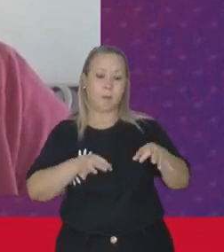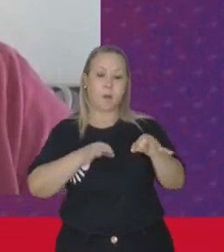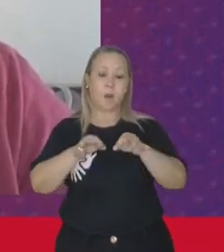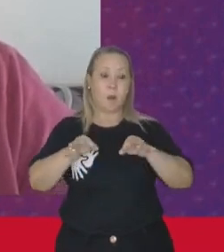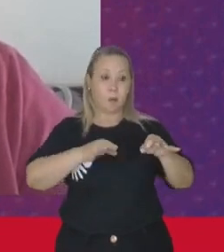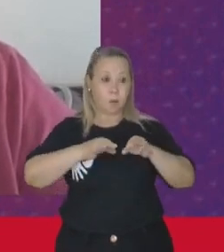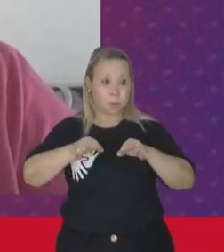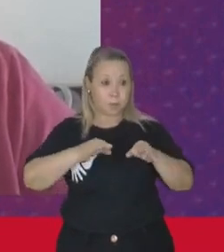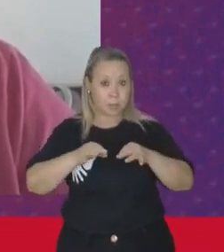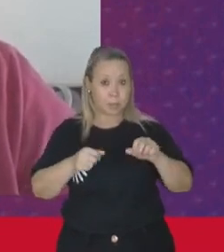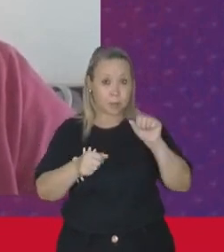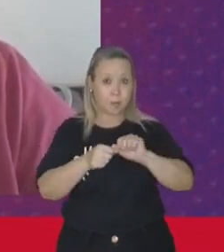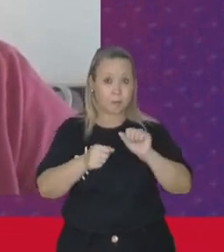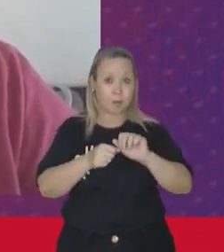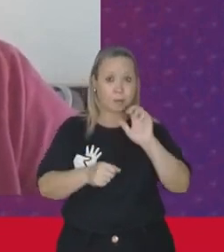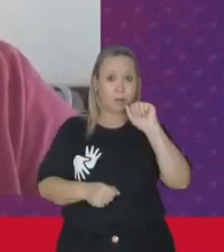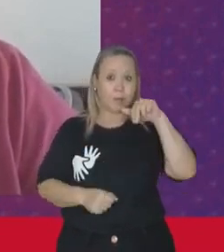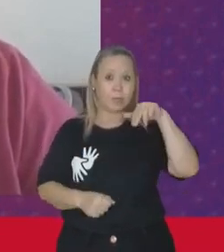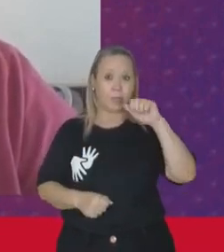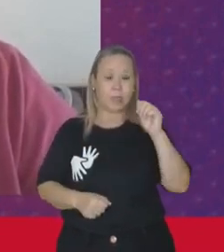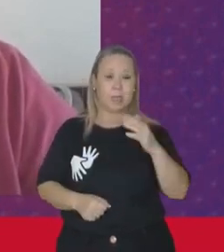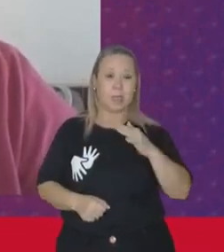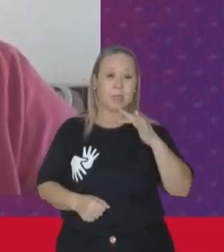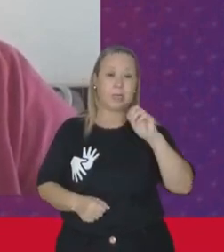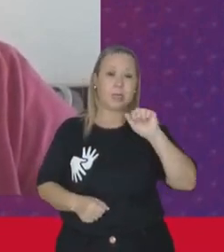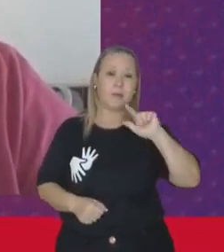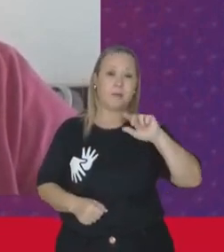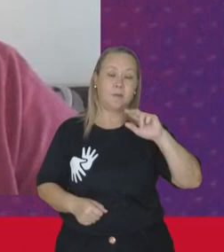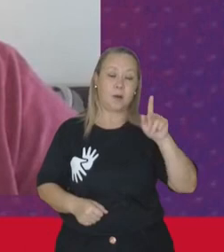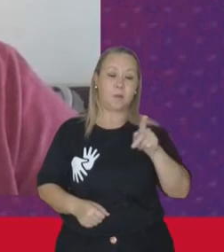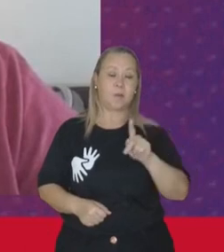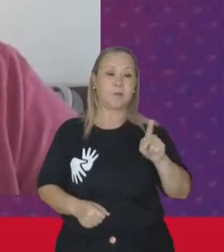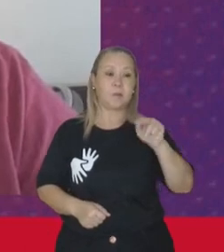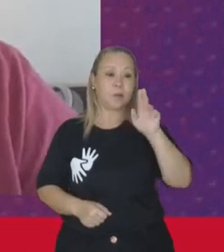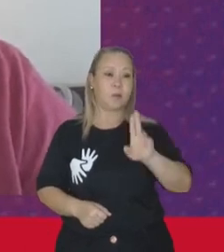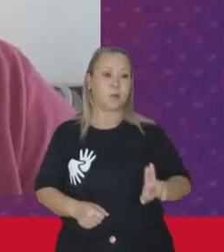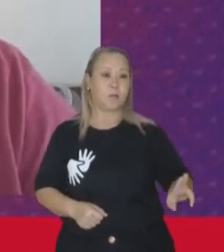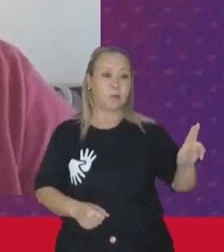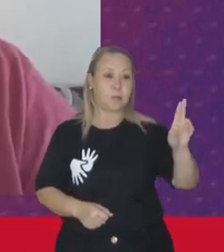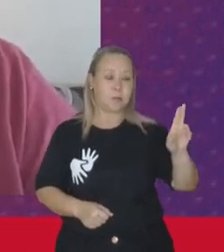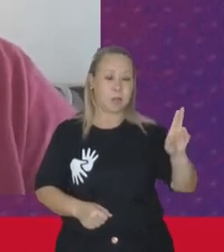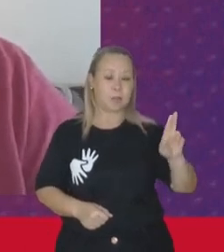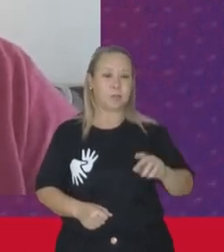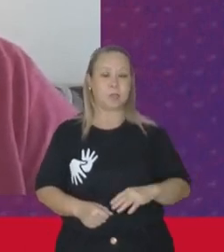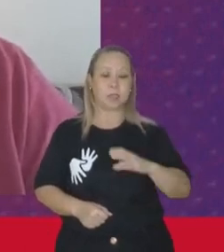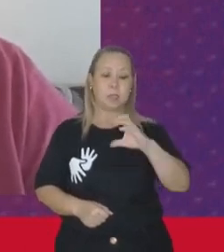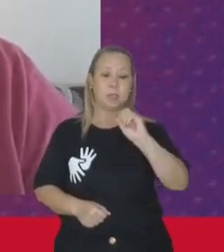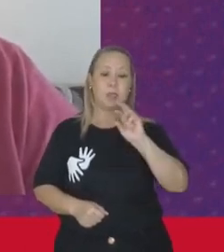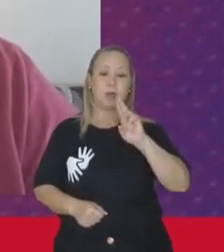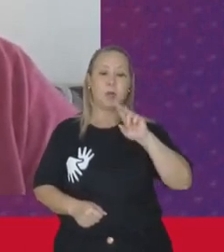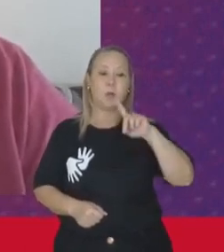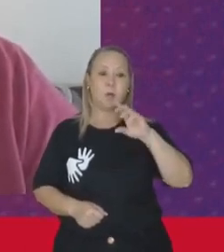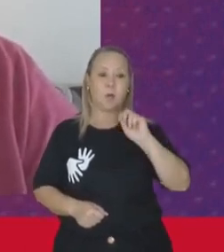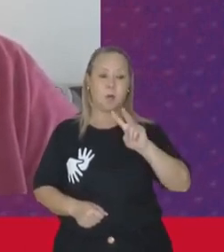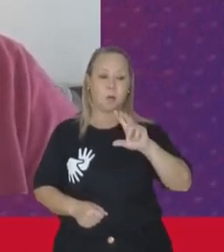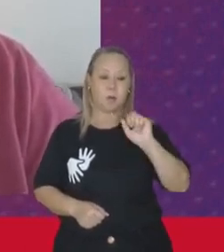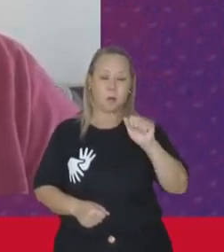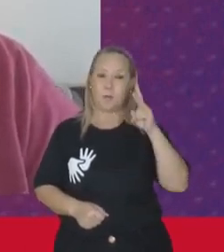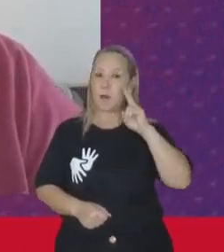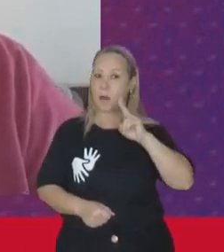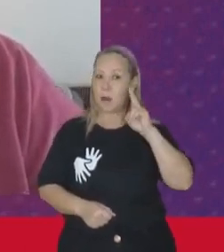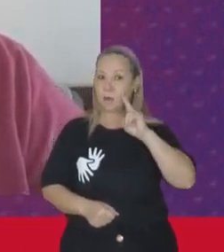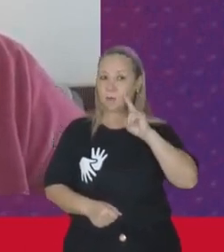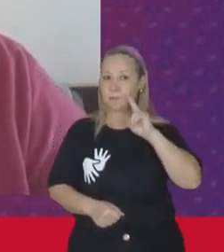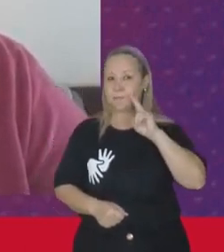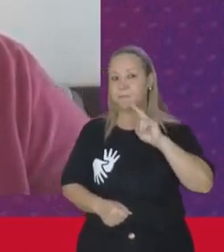organização feita pela Ana Falú, que é uma professora da Universidade de Córdoba, aí, membro